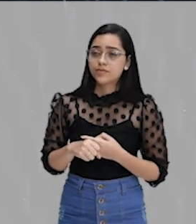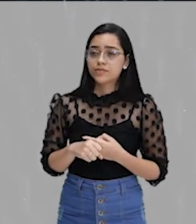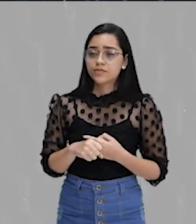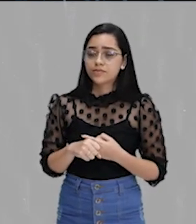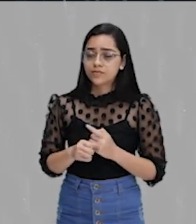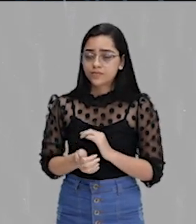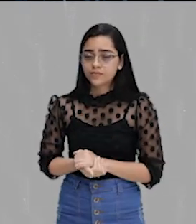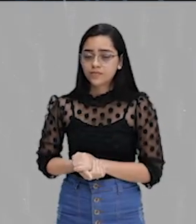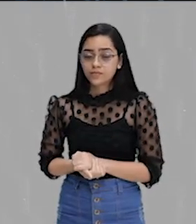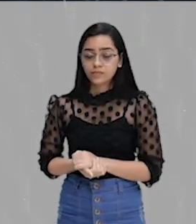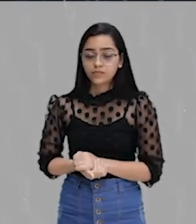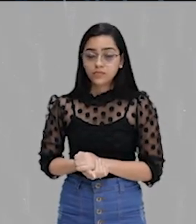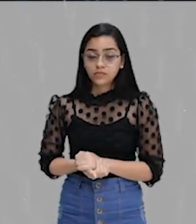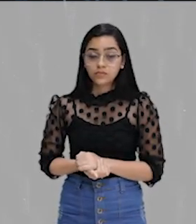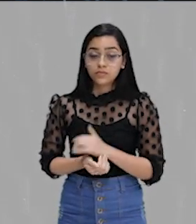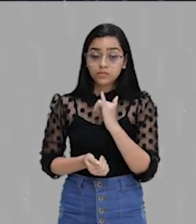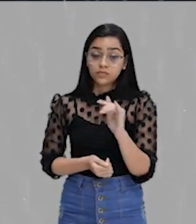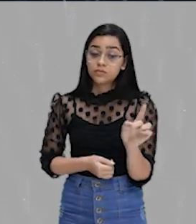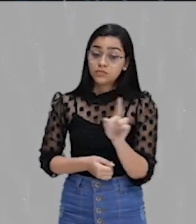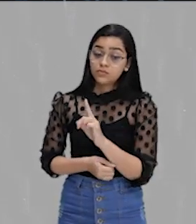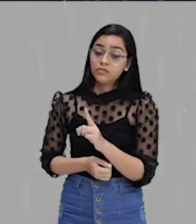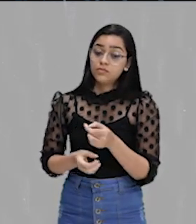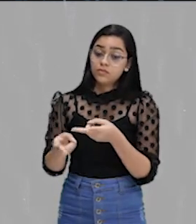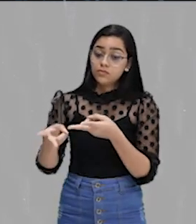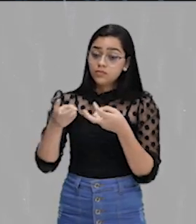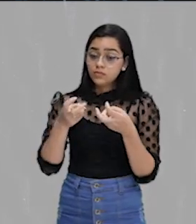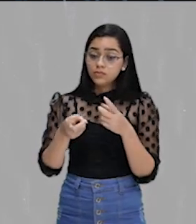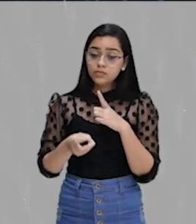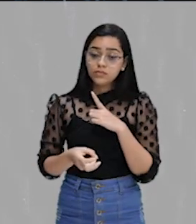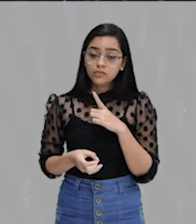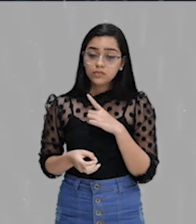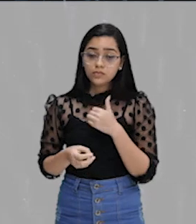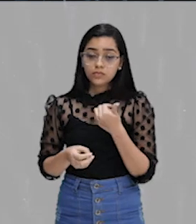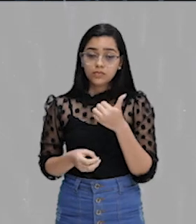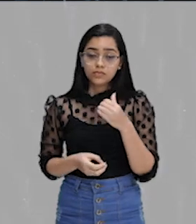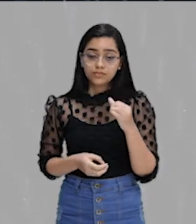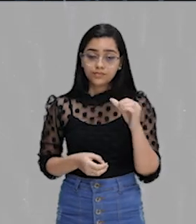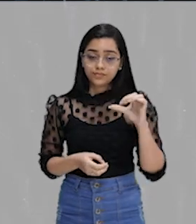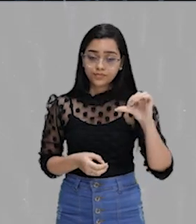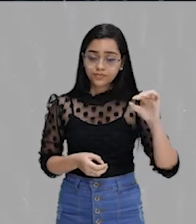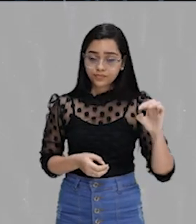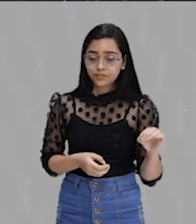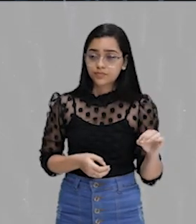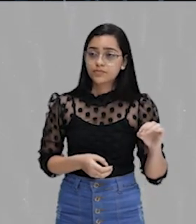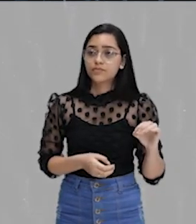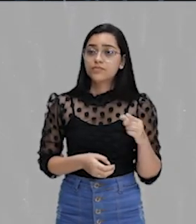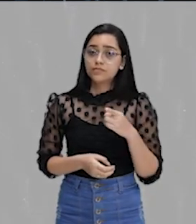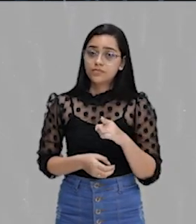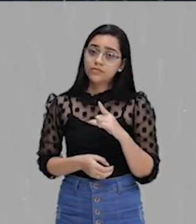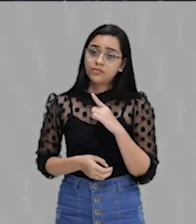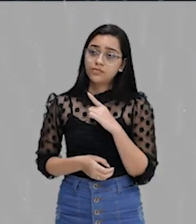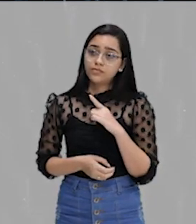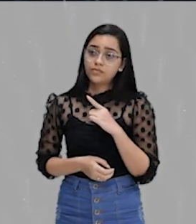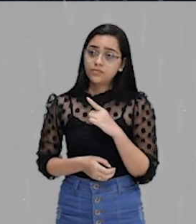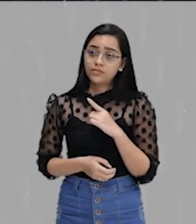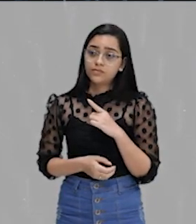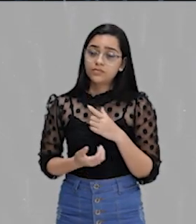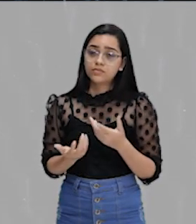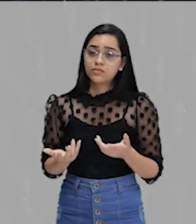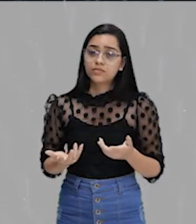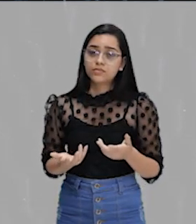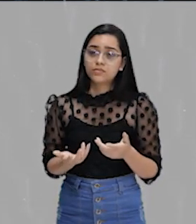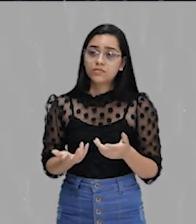nesse plebiscito ela diz não. Observe que Pinochet, em 1990, né, você tem